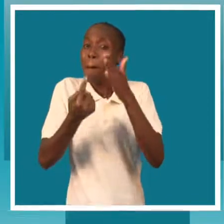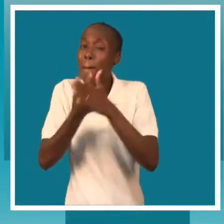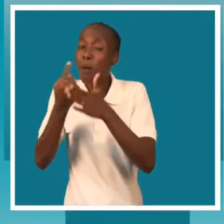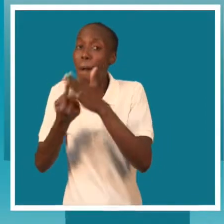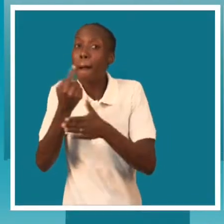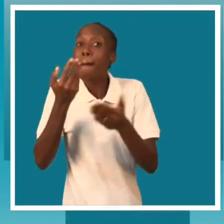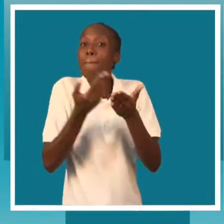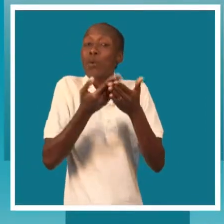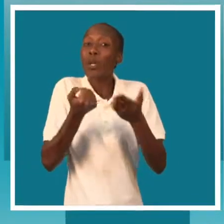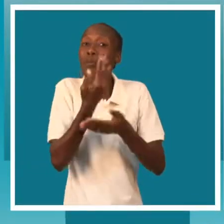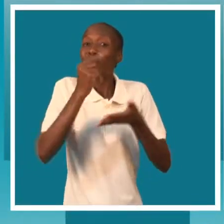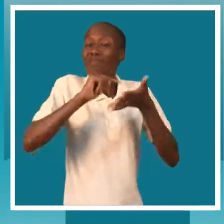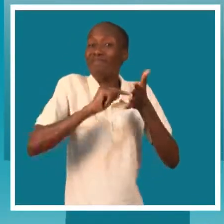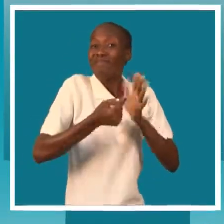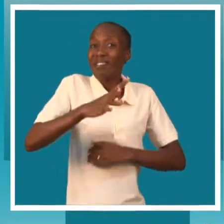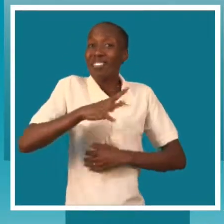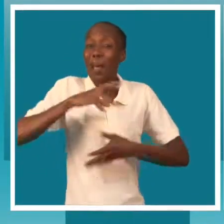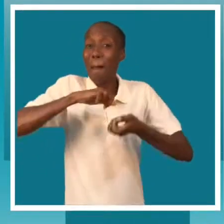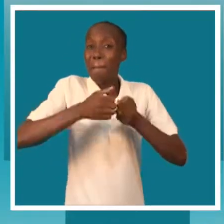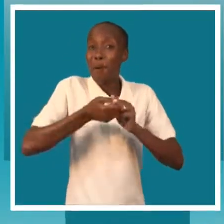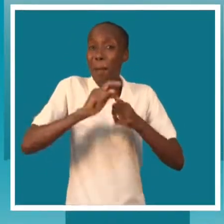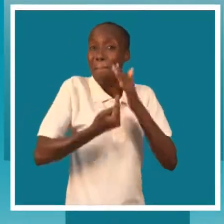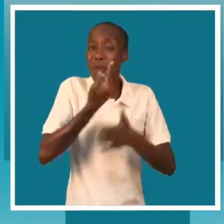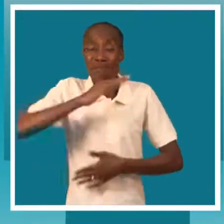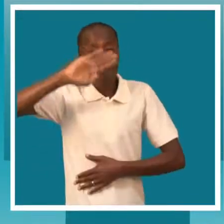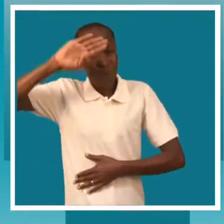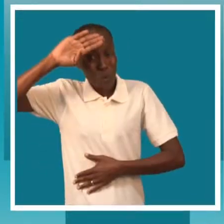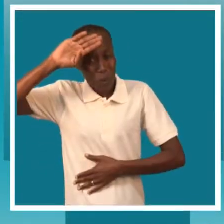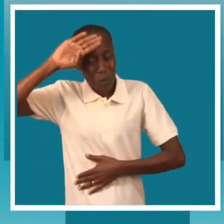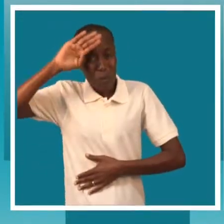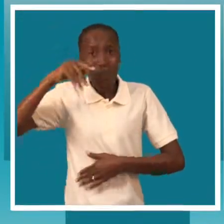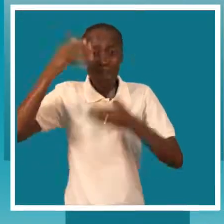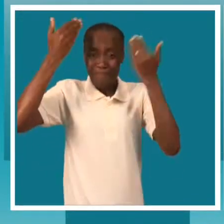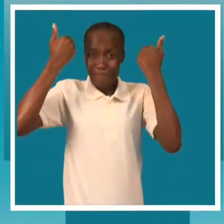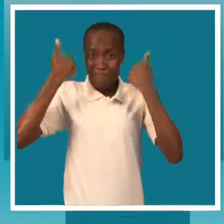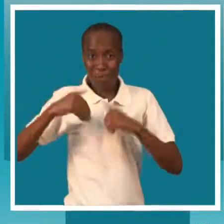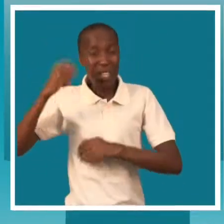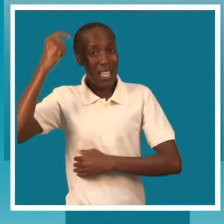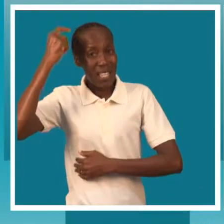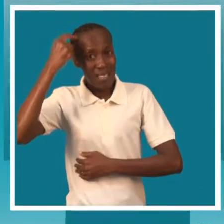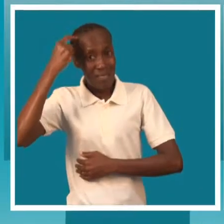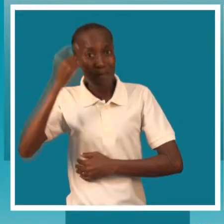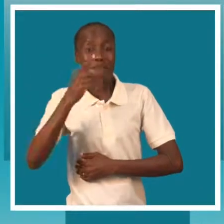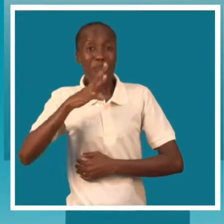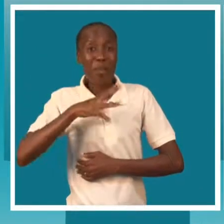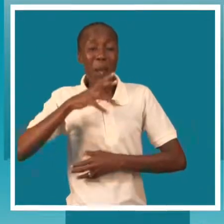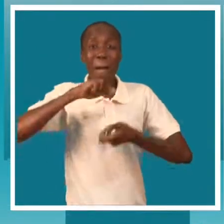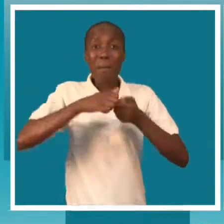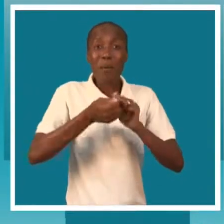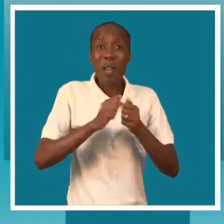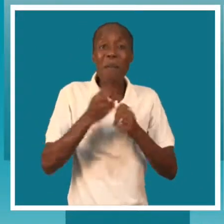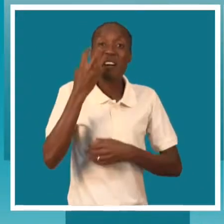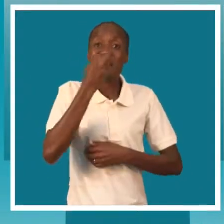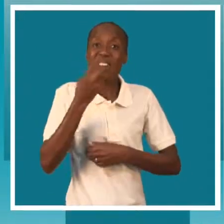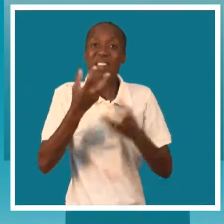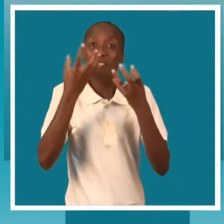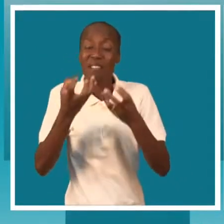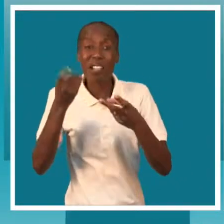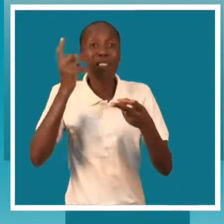Porque, muitas vezes, está mesmo associada a alguma doença neurológica. E, para além de causar esta fala,